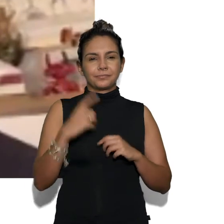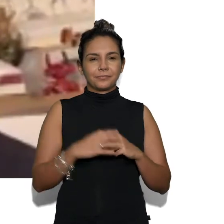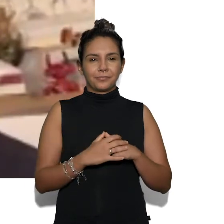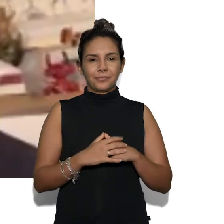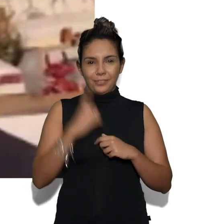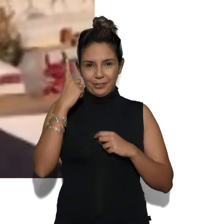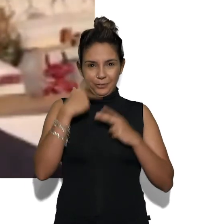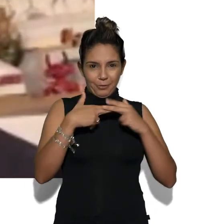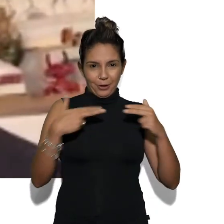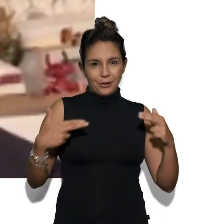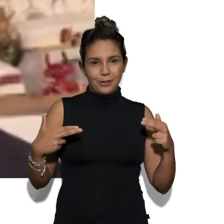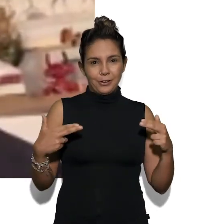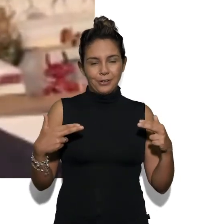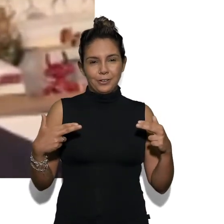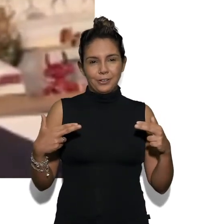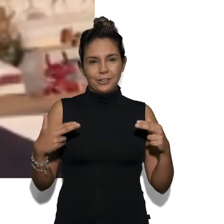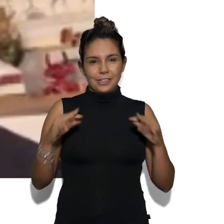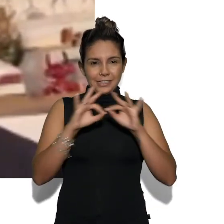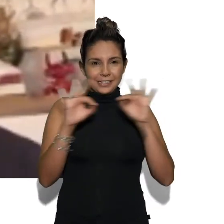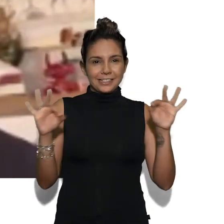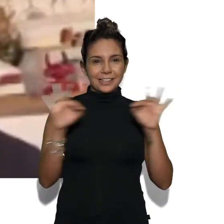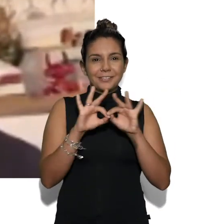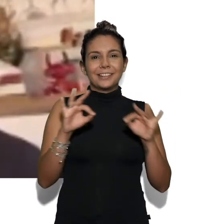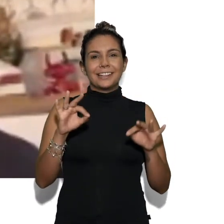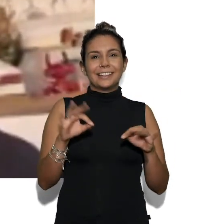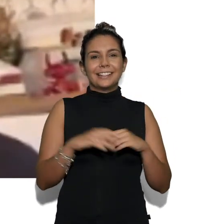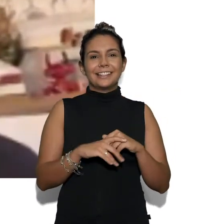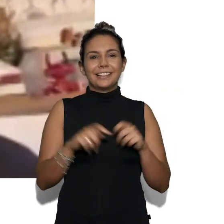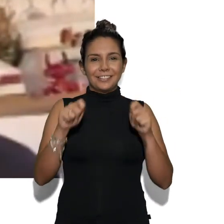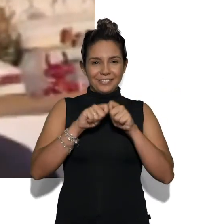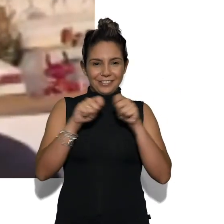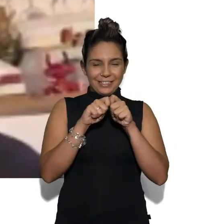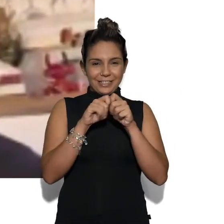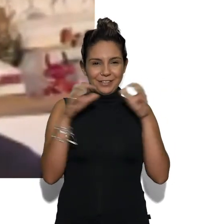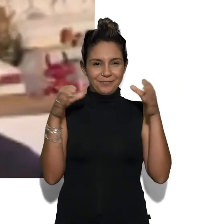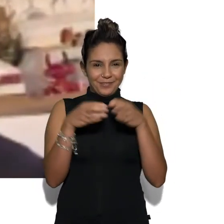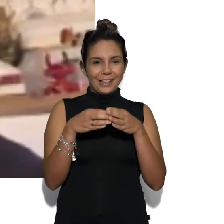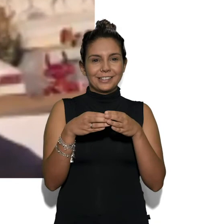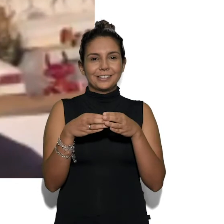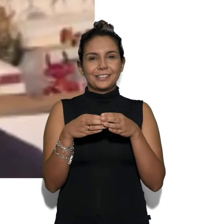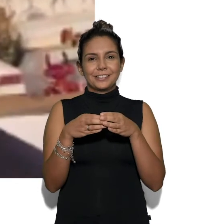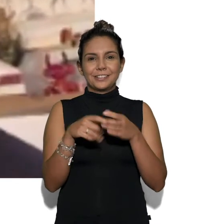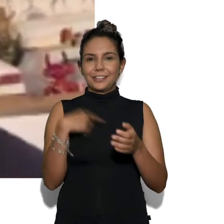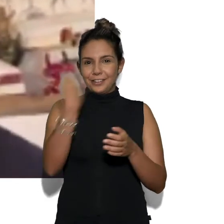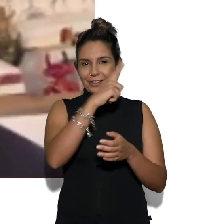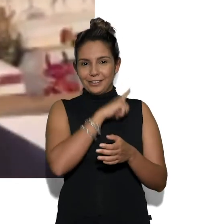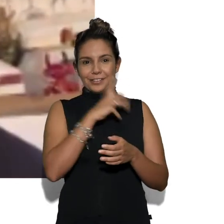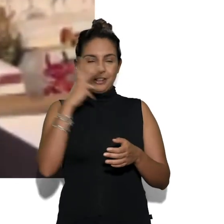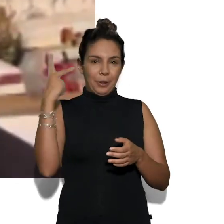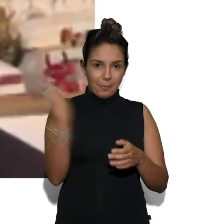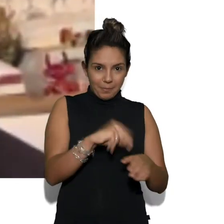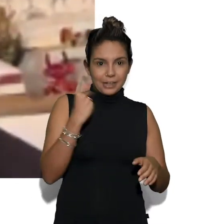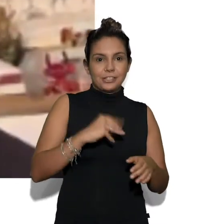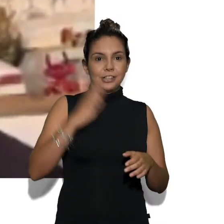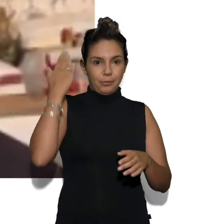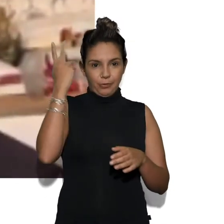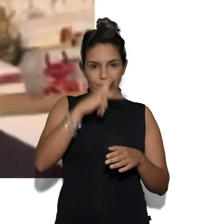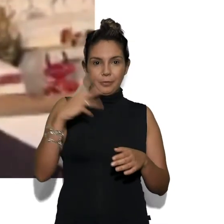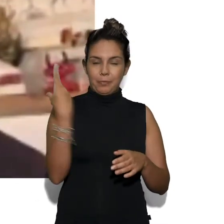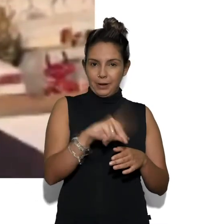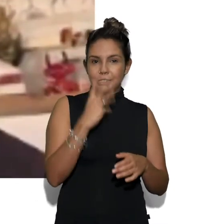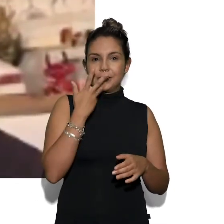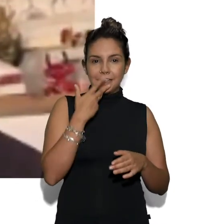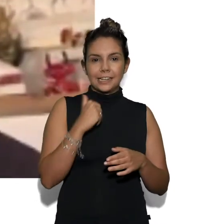era algo simplesmente linear, fazia parte. Nós teríamos de ser batidos, nem que fosse